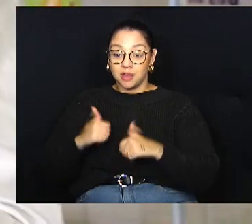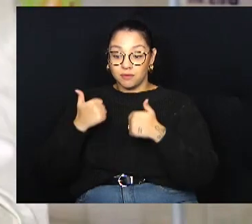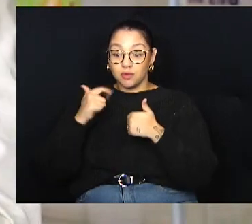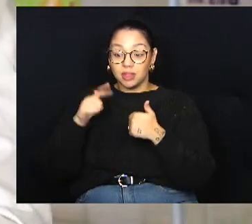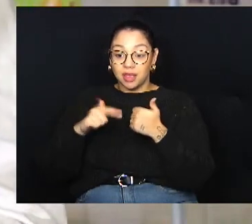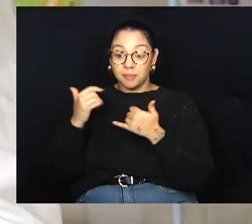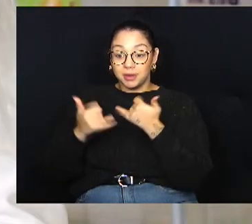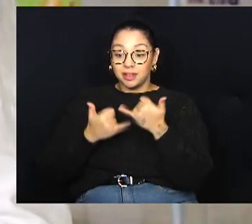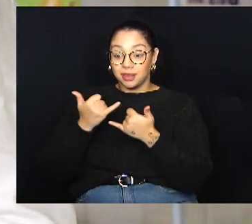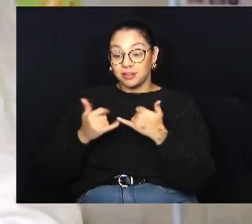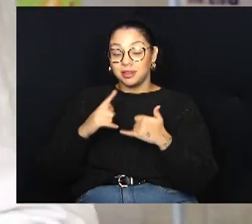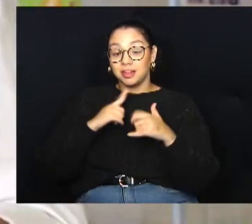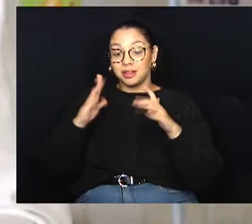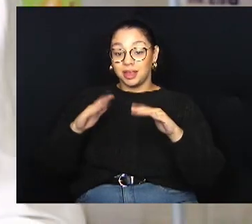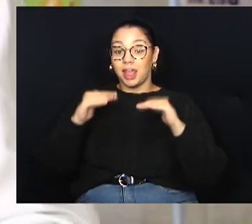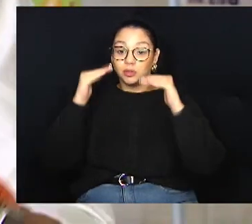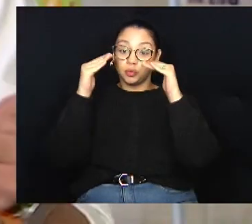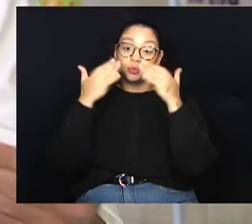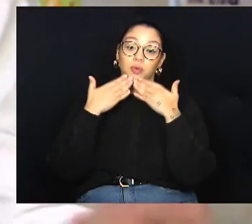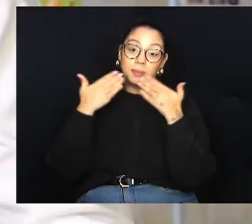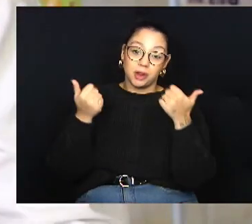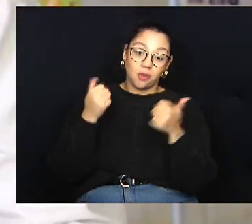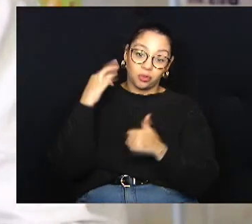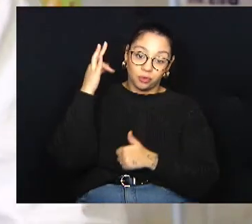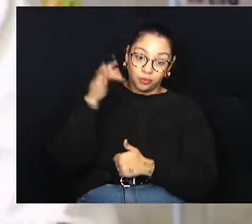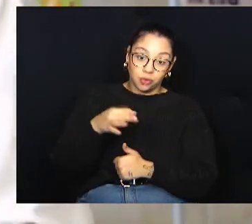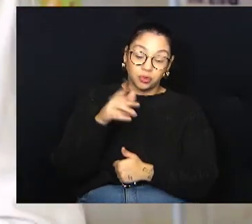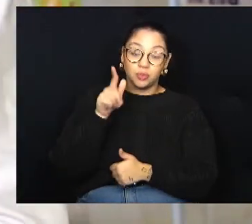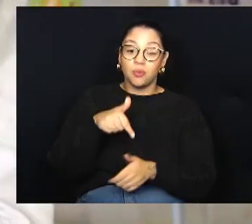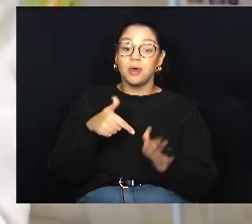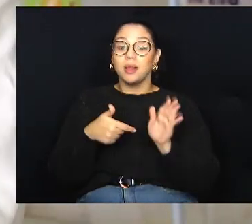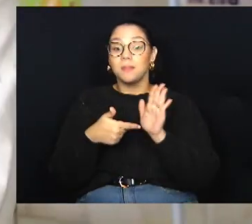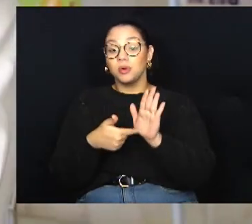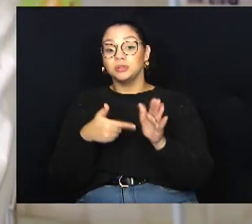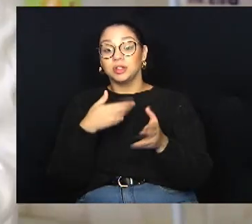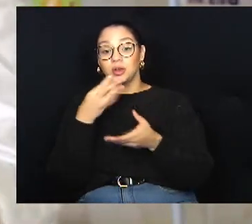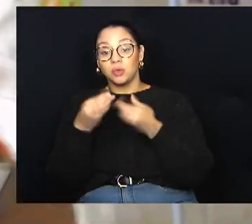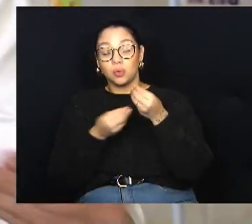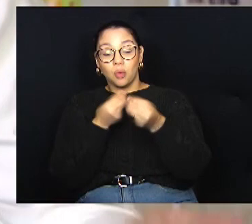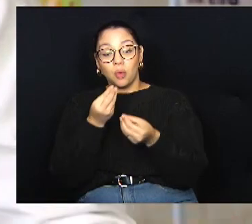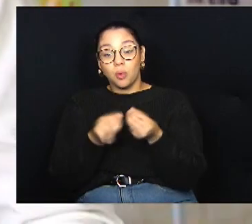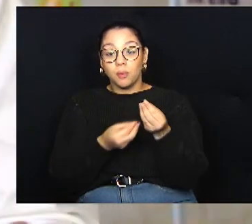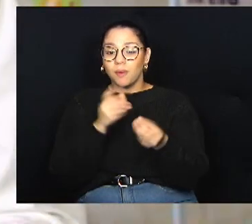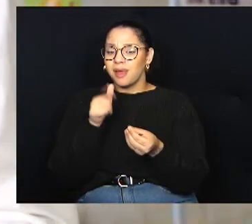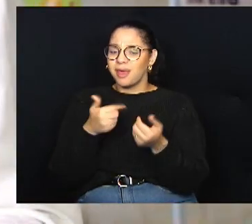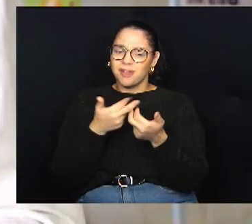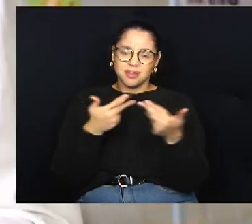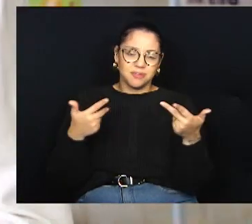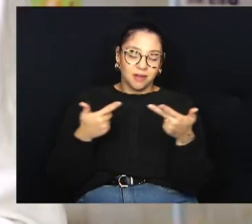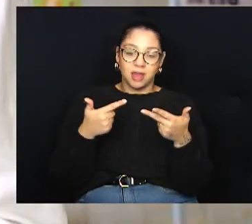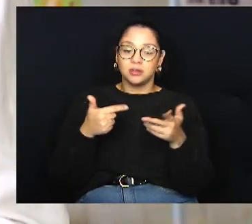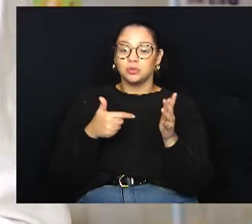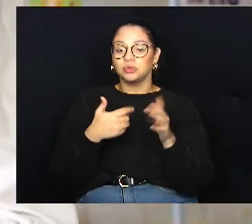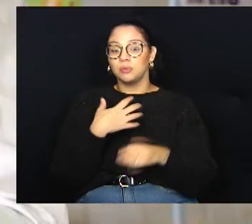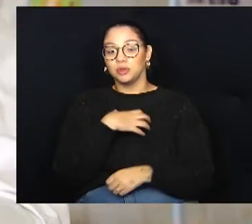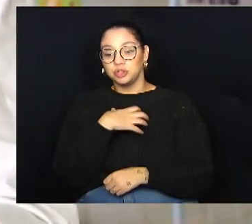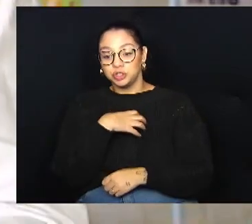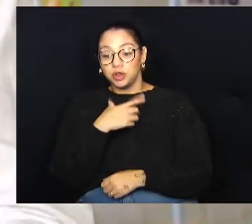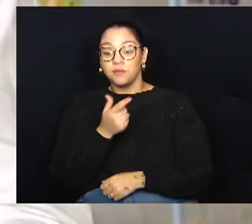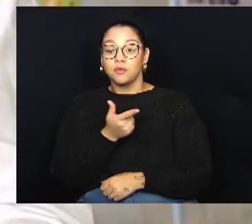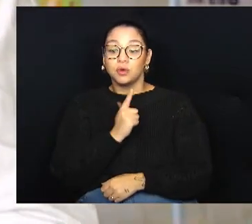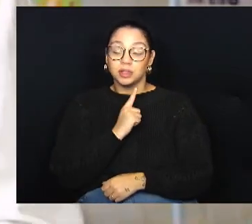gente vai ter adultos melhores no futuro. Isso é demonstrado através de N fatores. A gente tem, através